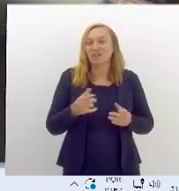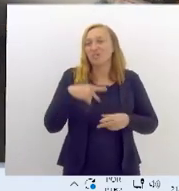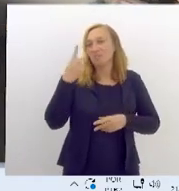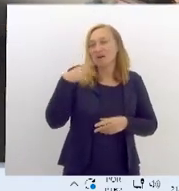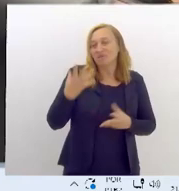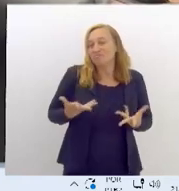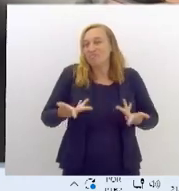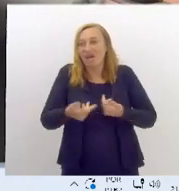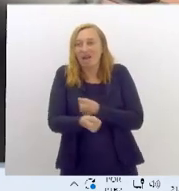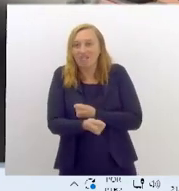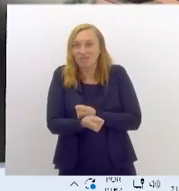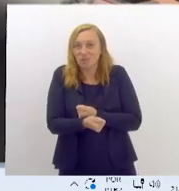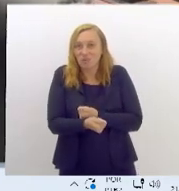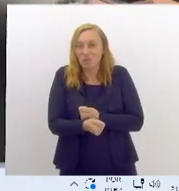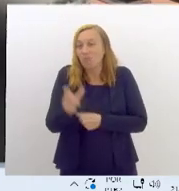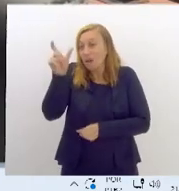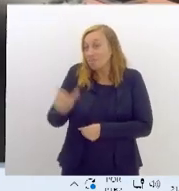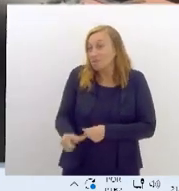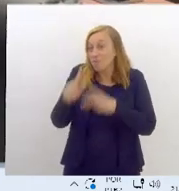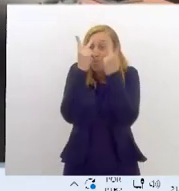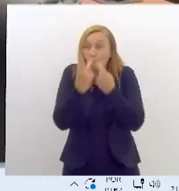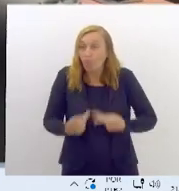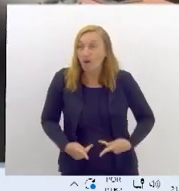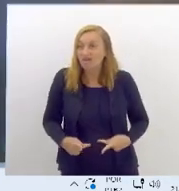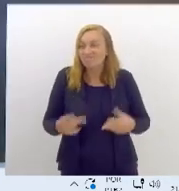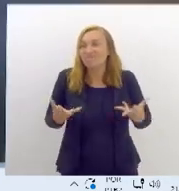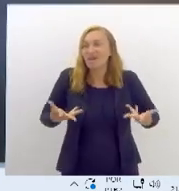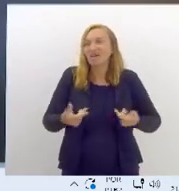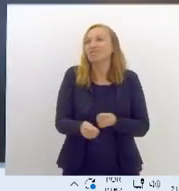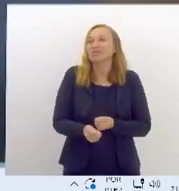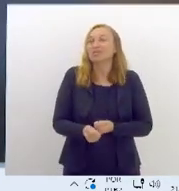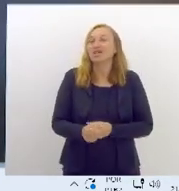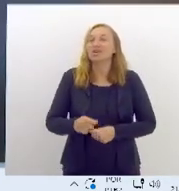político maravilhoso como uma pessoa humana fantástica